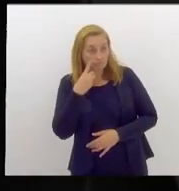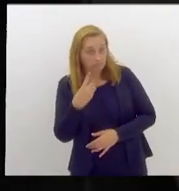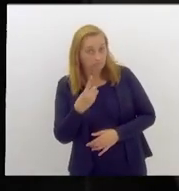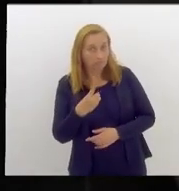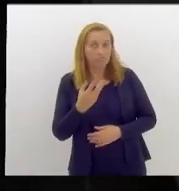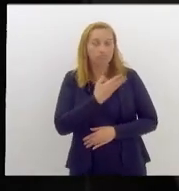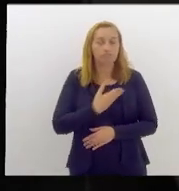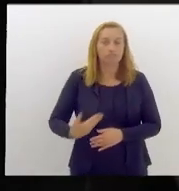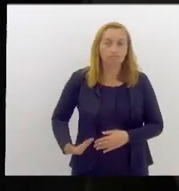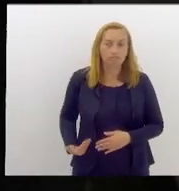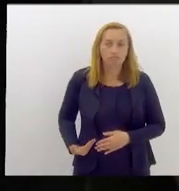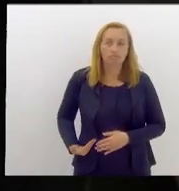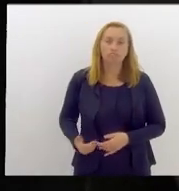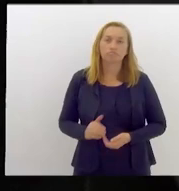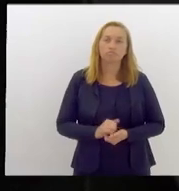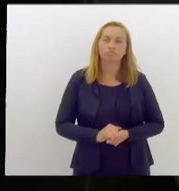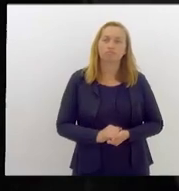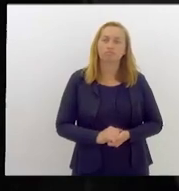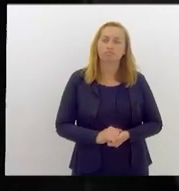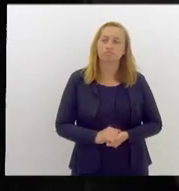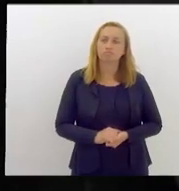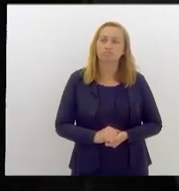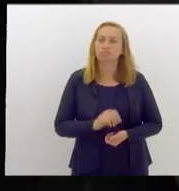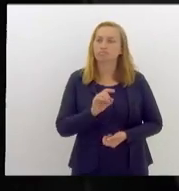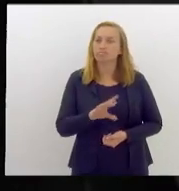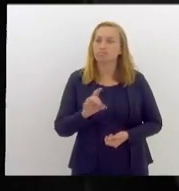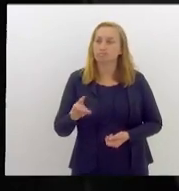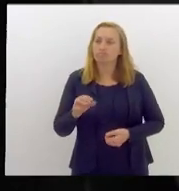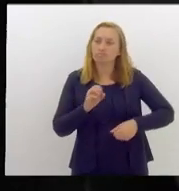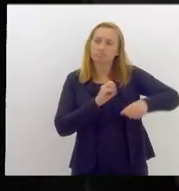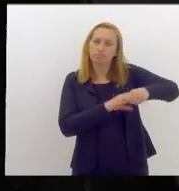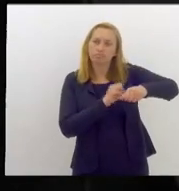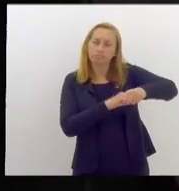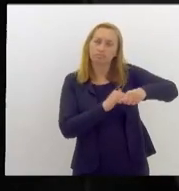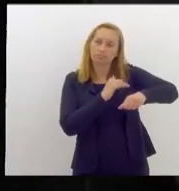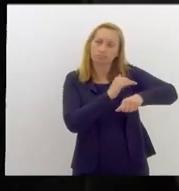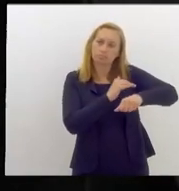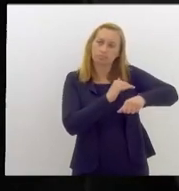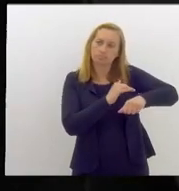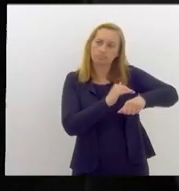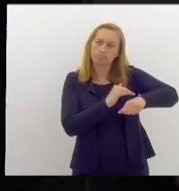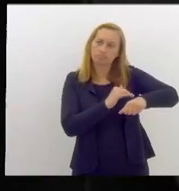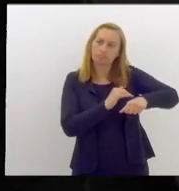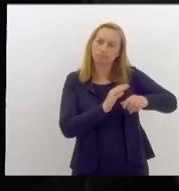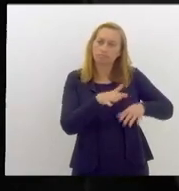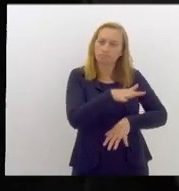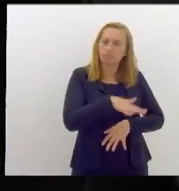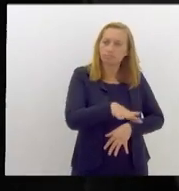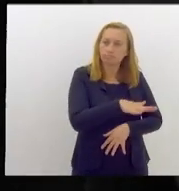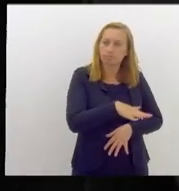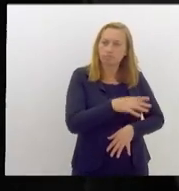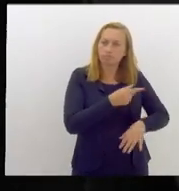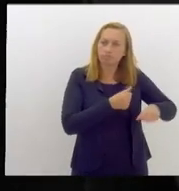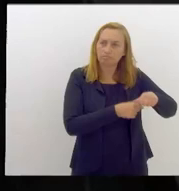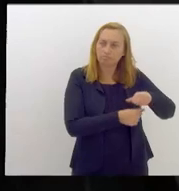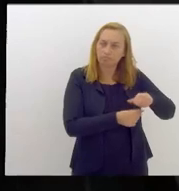o governo expeniou porque cada fundo com a cada fundo corresponde uma unidade orçamentária e orçamento né O governo